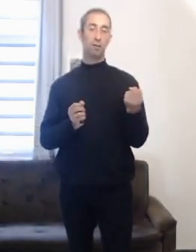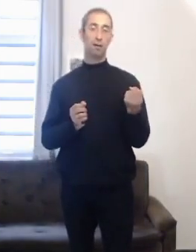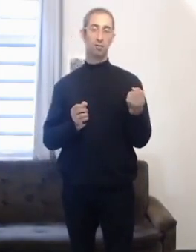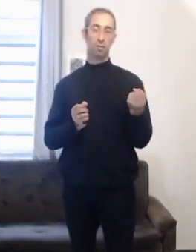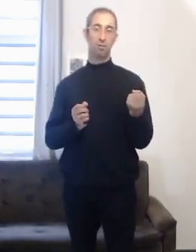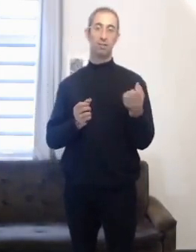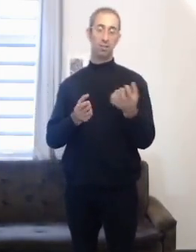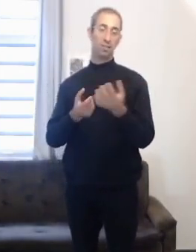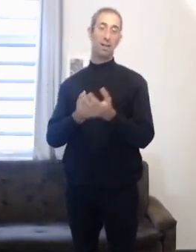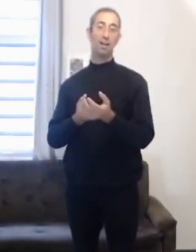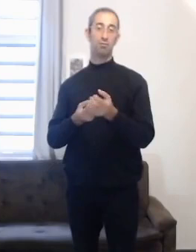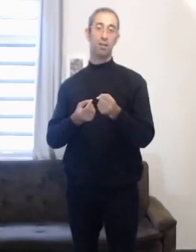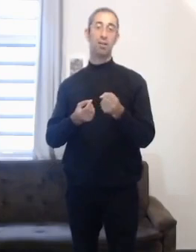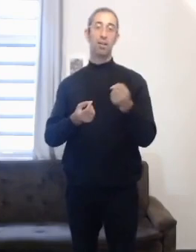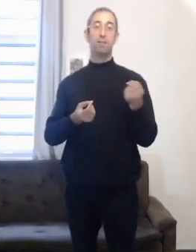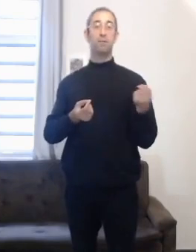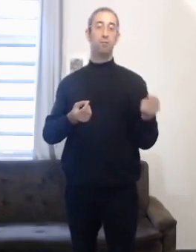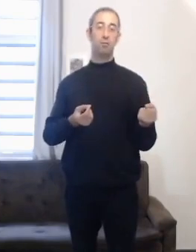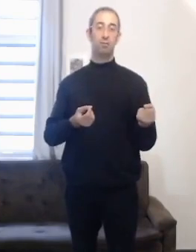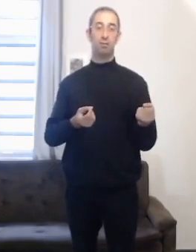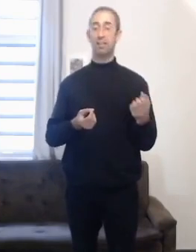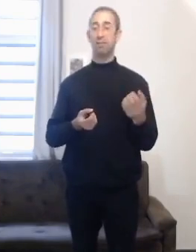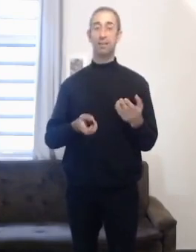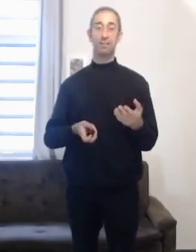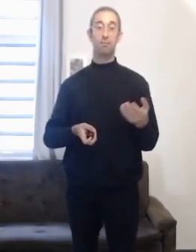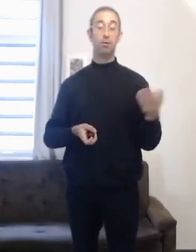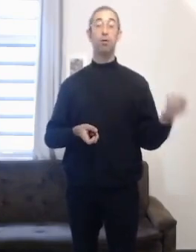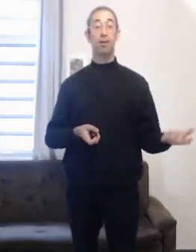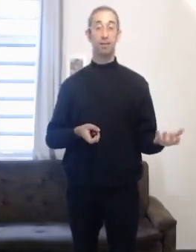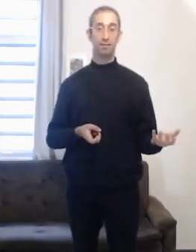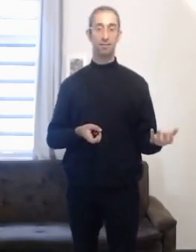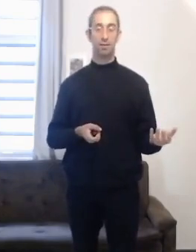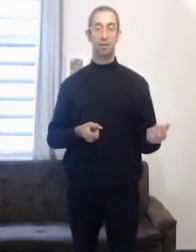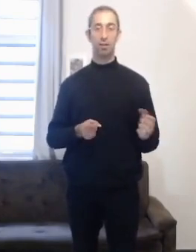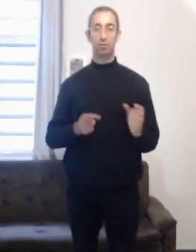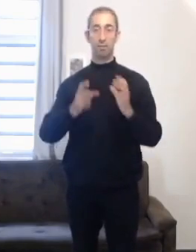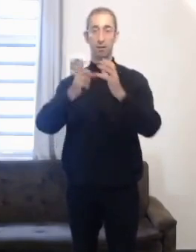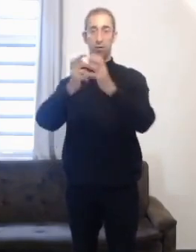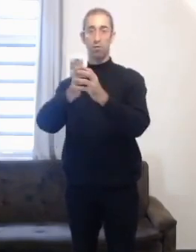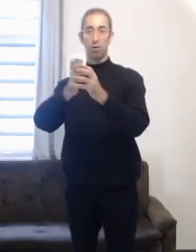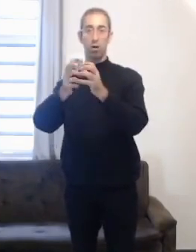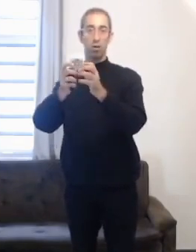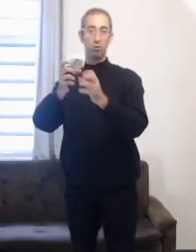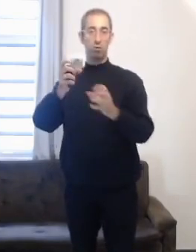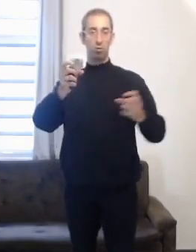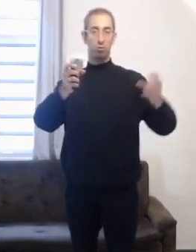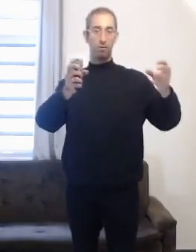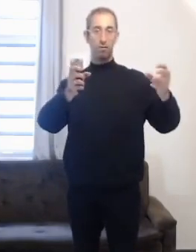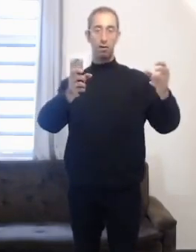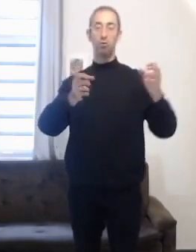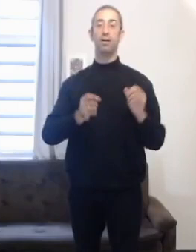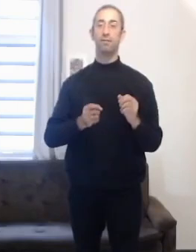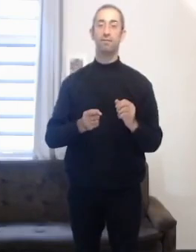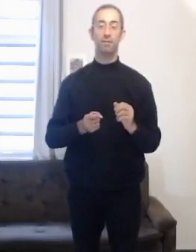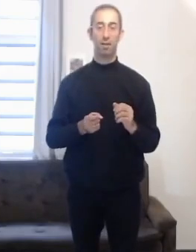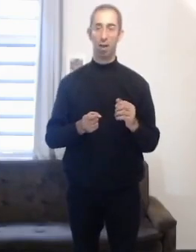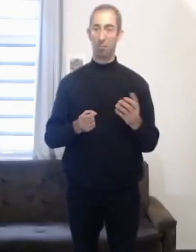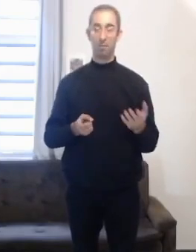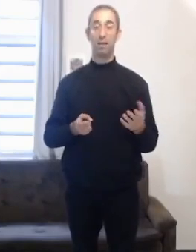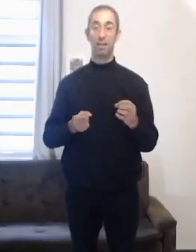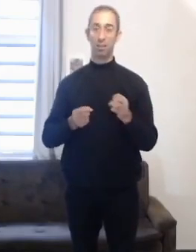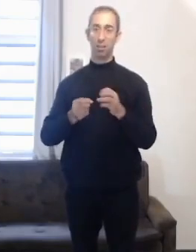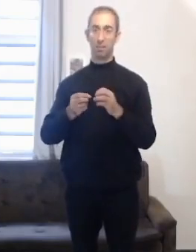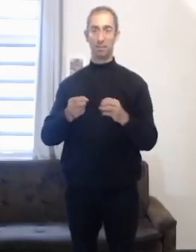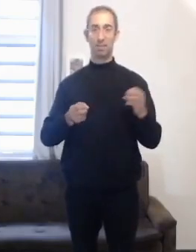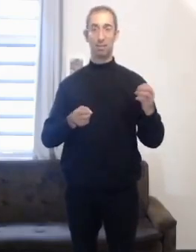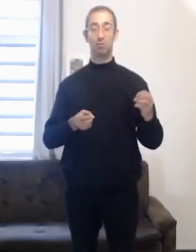então Y, que é a consequência, X é a causa, né? Y, que é a consequência, ela vai sempre ocorrer. Então, sempre que um ocorre, o outro vai ocorrer. É